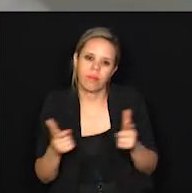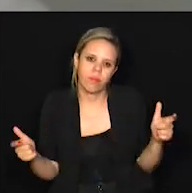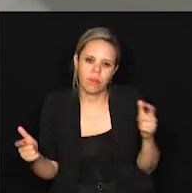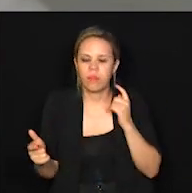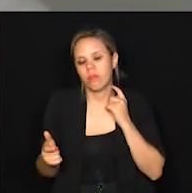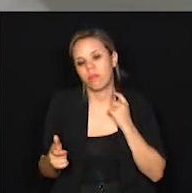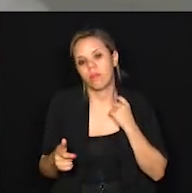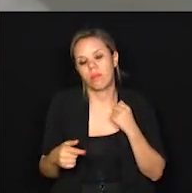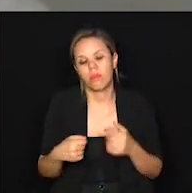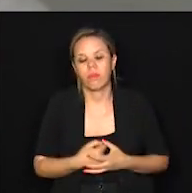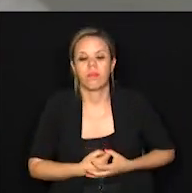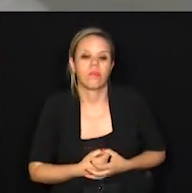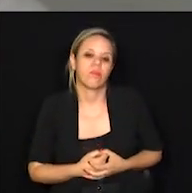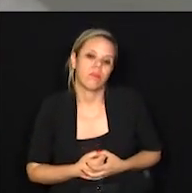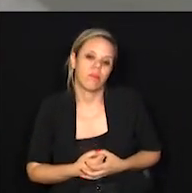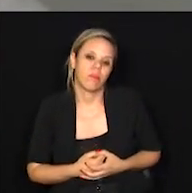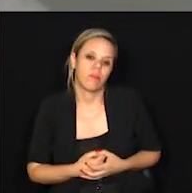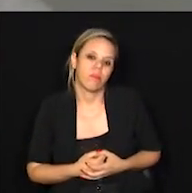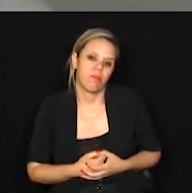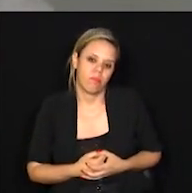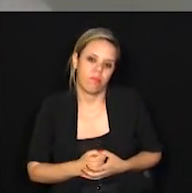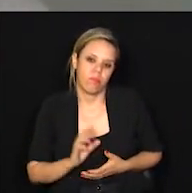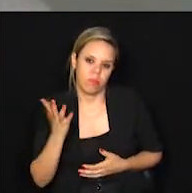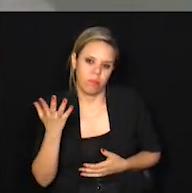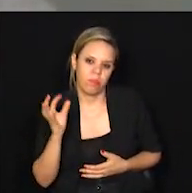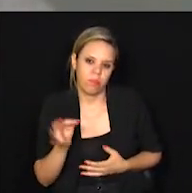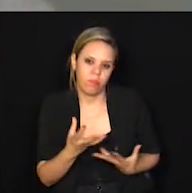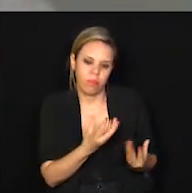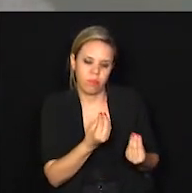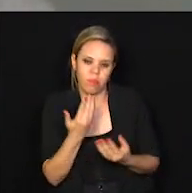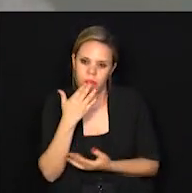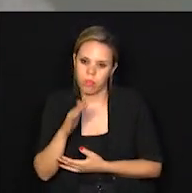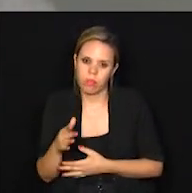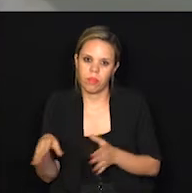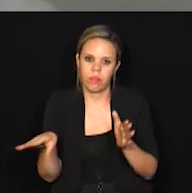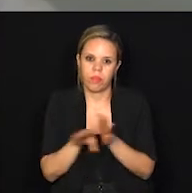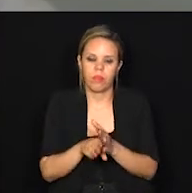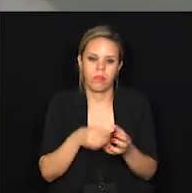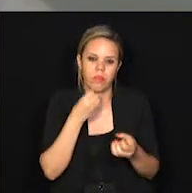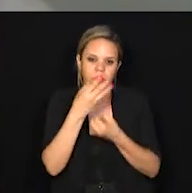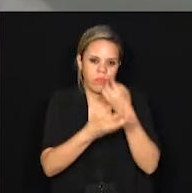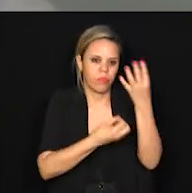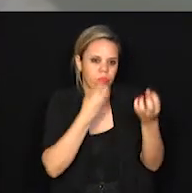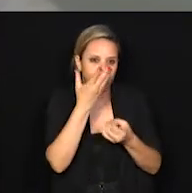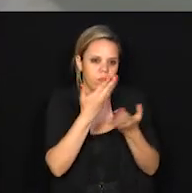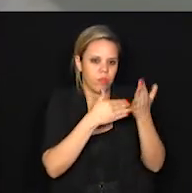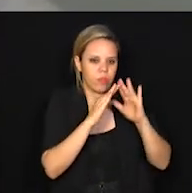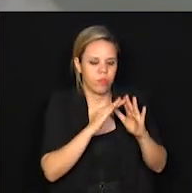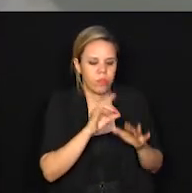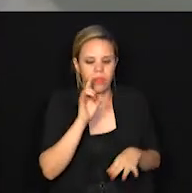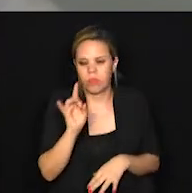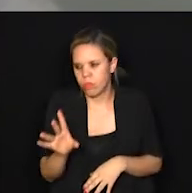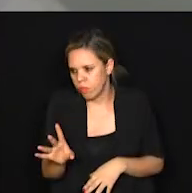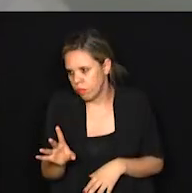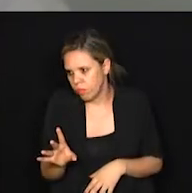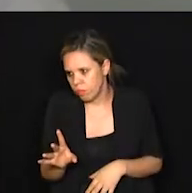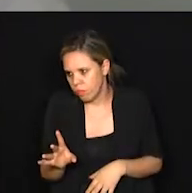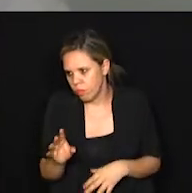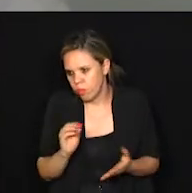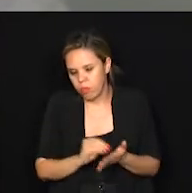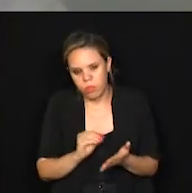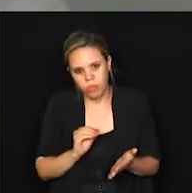mesmo as escolas públicas. Será que o SUS, que já tem feito um trabalho maravilhoso, que nós temos que,